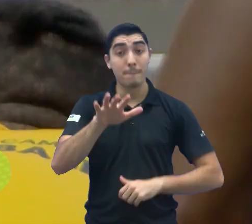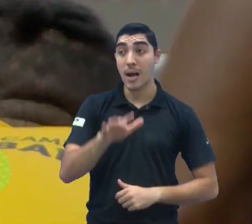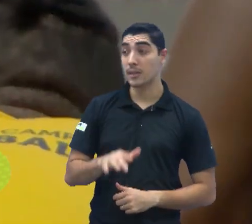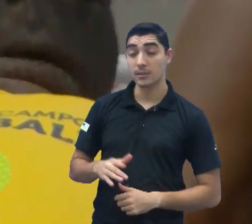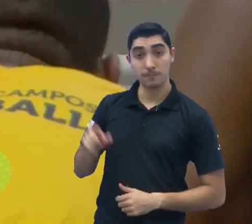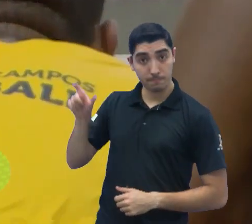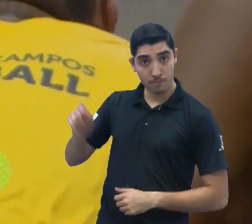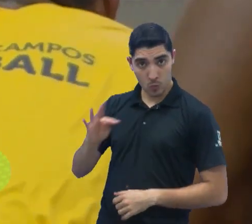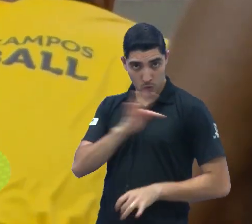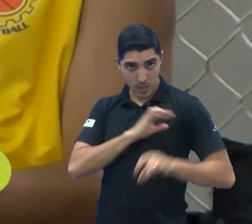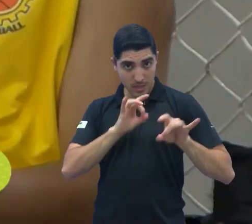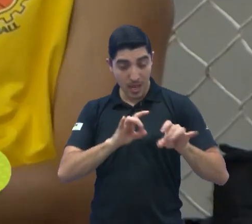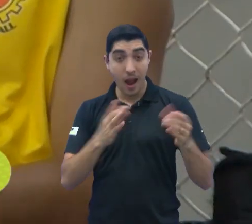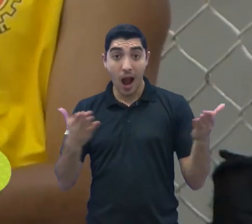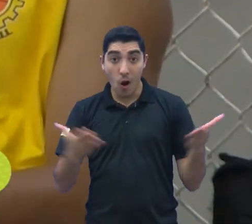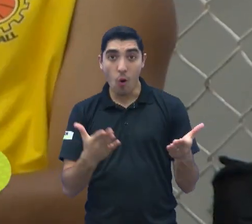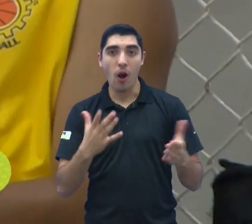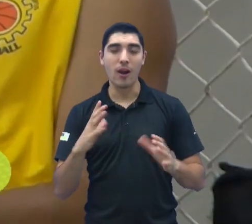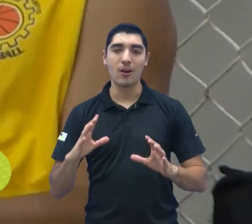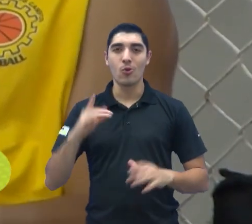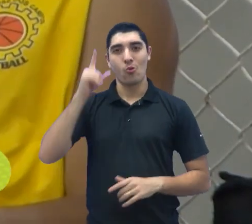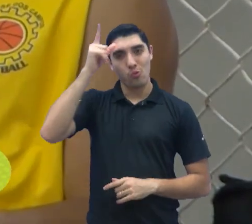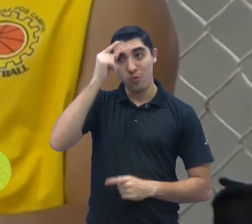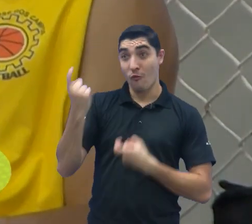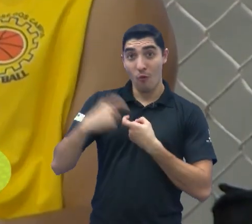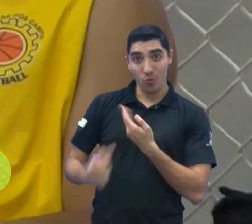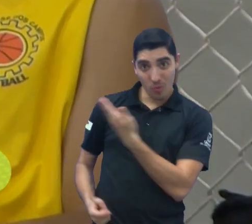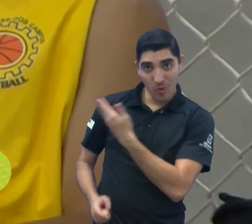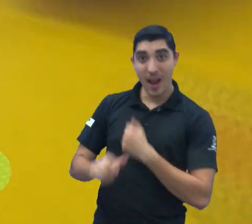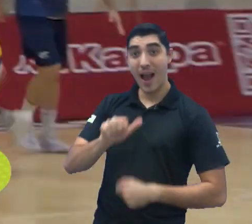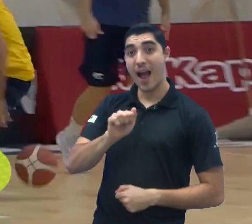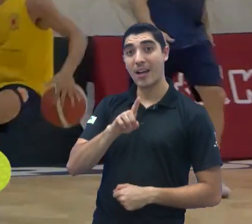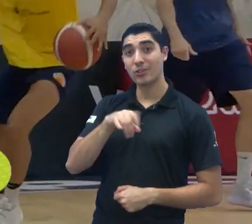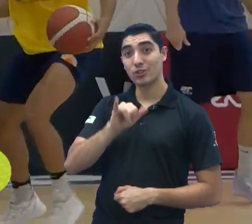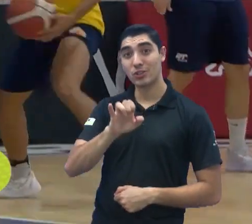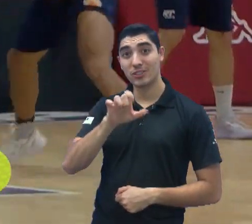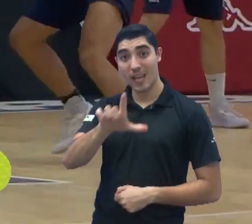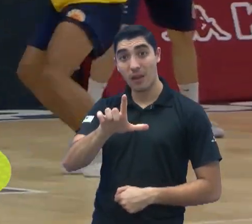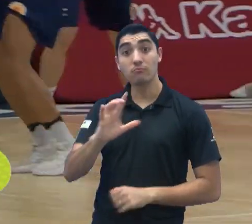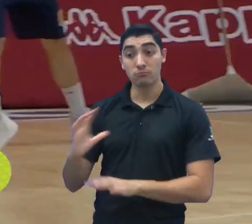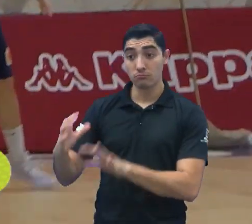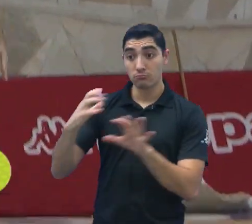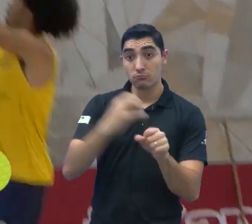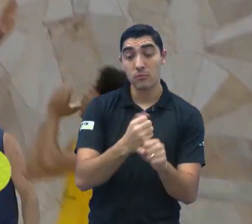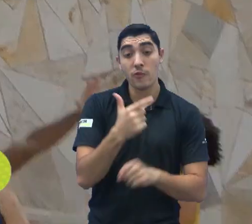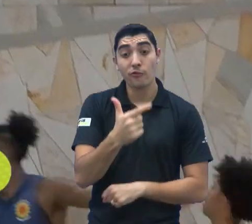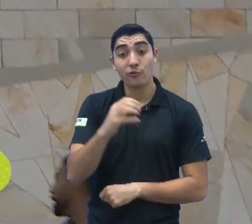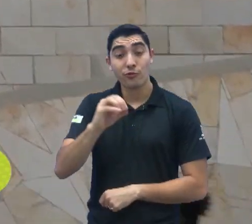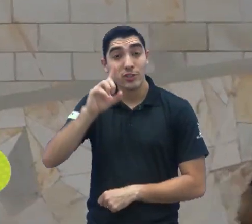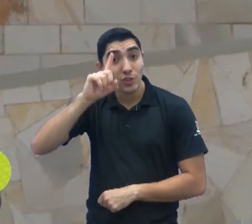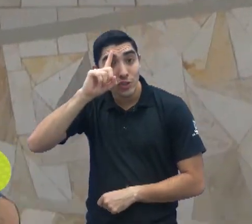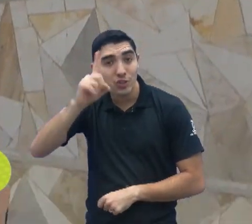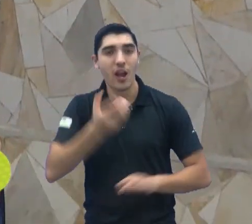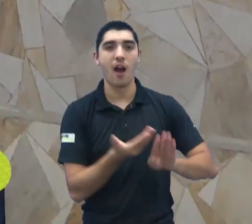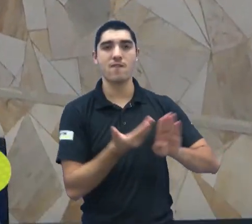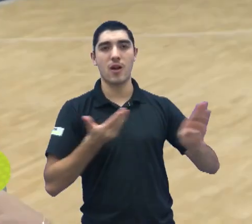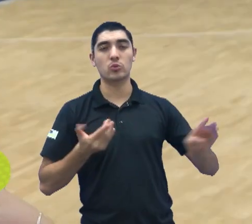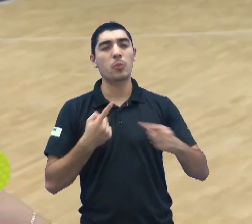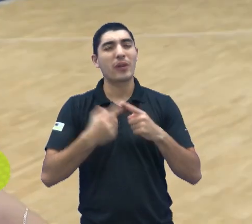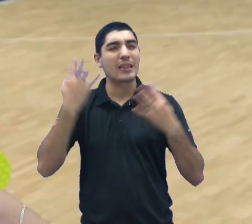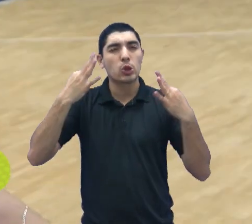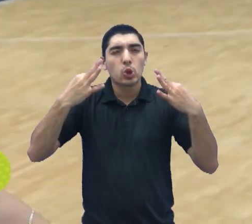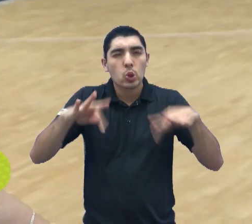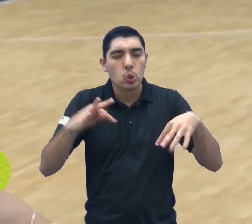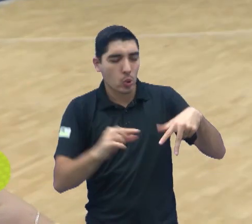Amed vai contar com o retorno do ala armador Adiel depois de 20 dias longe das quadras, recuperado de lesão na panturrilha.